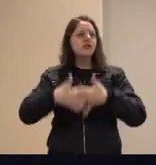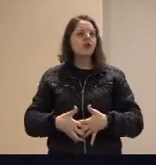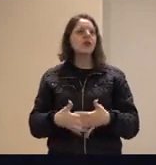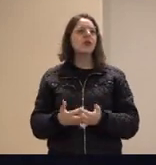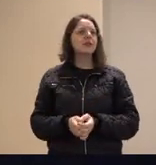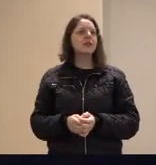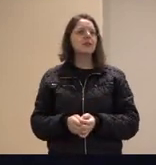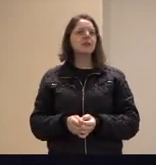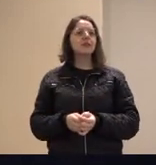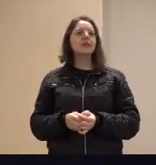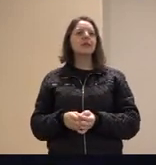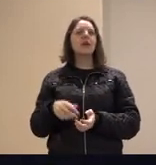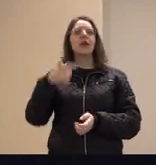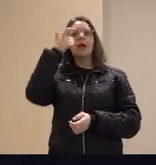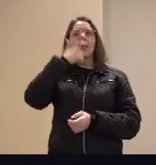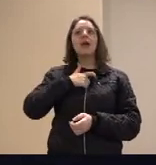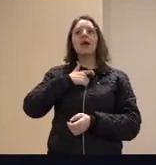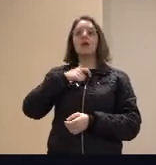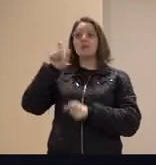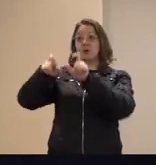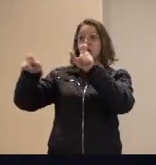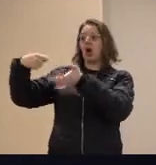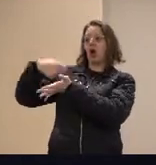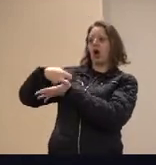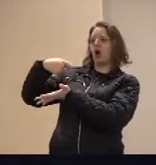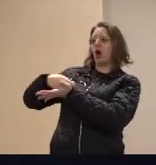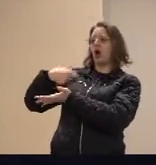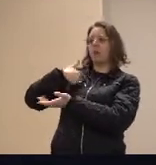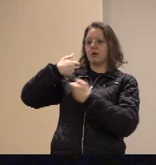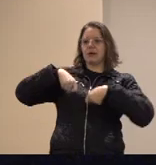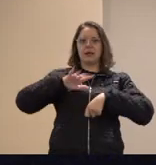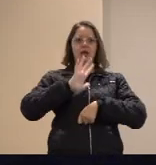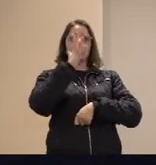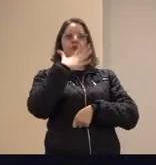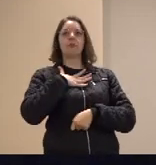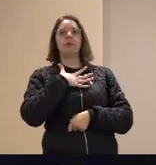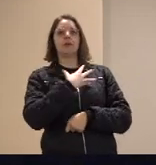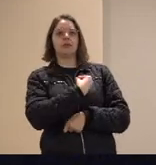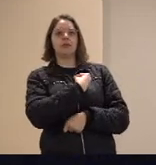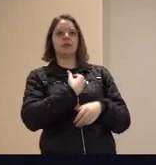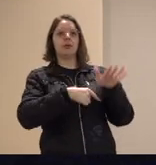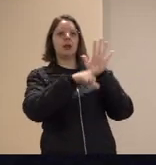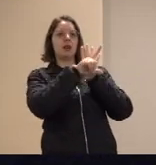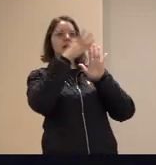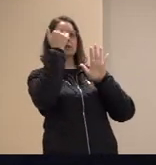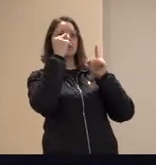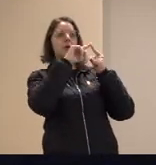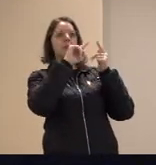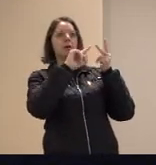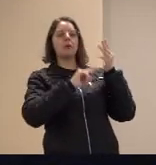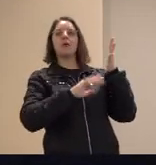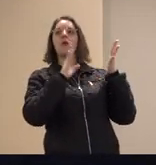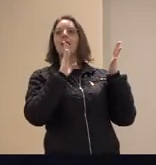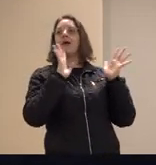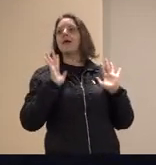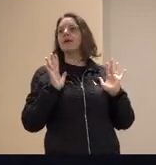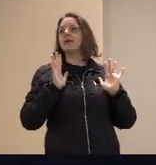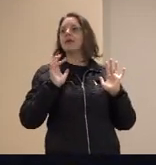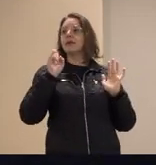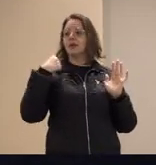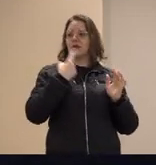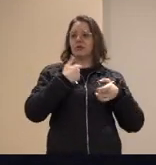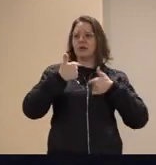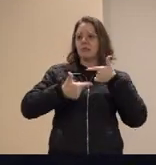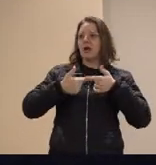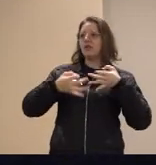cobrado. Eu sou cobrado, eu tenho que dar o jeito, porque eu até entendo de lei. Eu sempre digo isso. Quando a gente tem uma função jurídica, eu